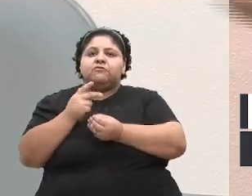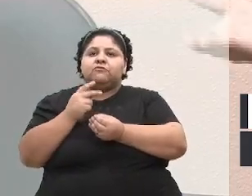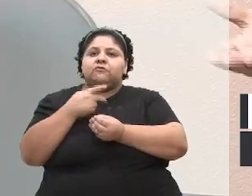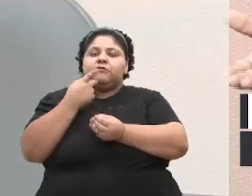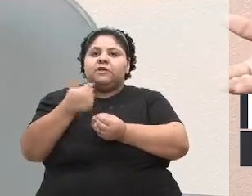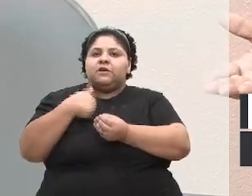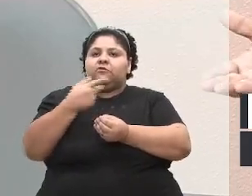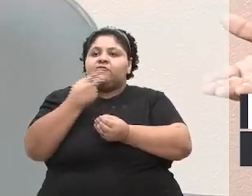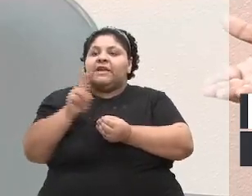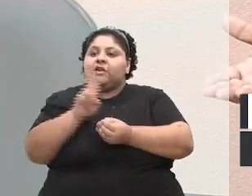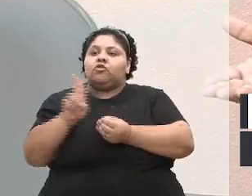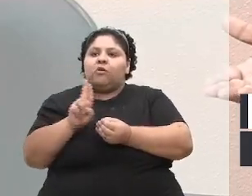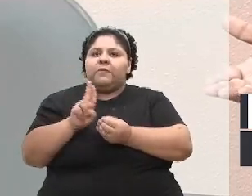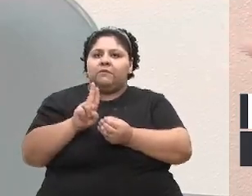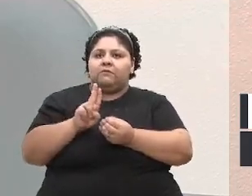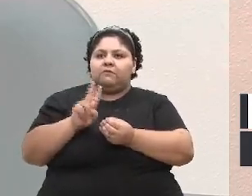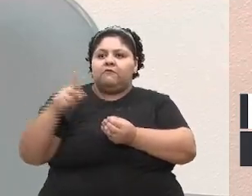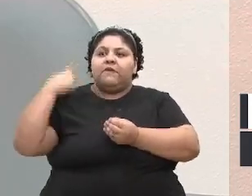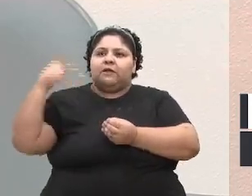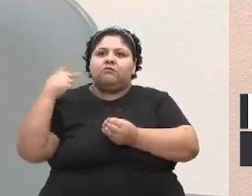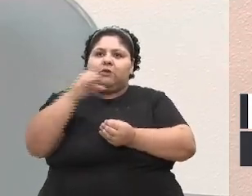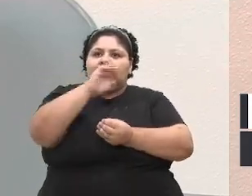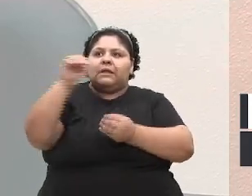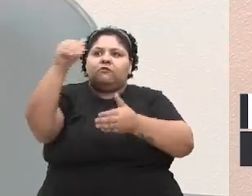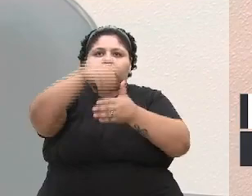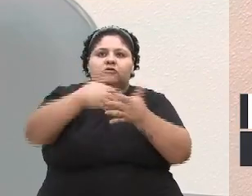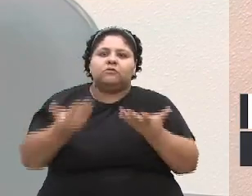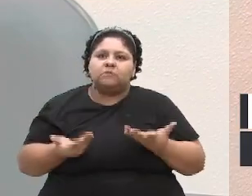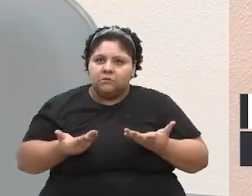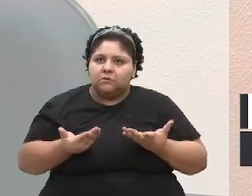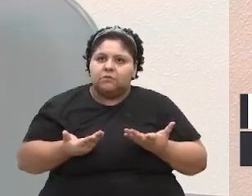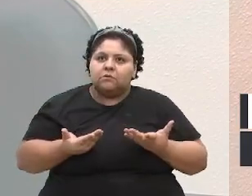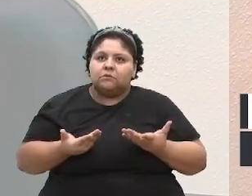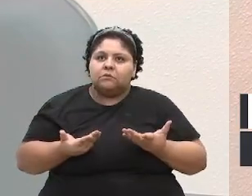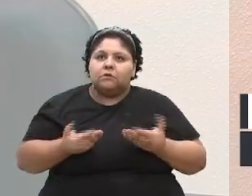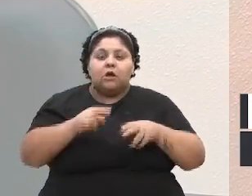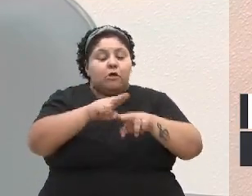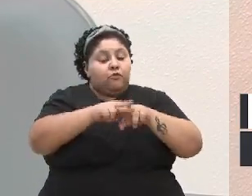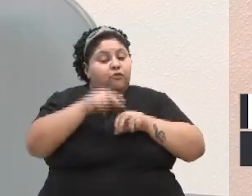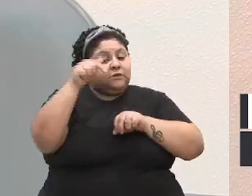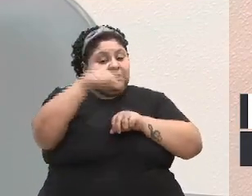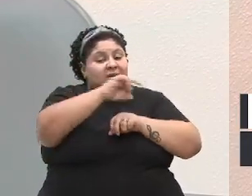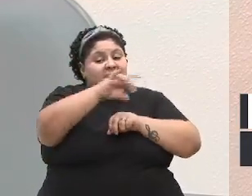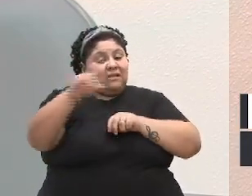cada um tem o seu entendimento. É por isso que somos em 23, é por isso que cada um